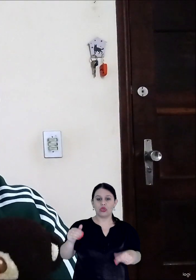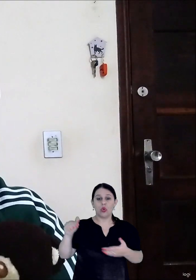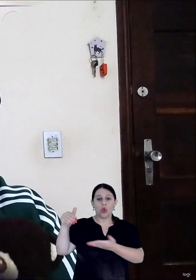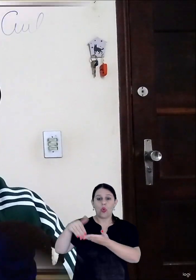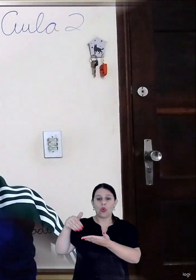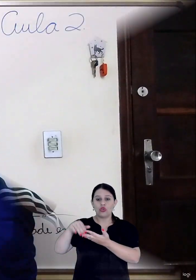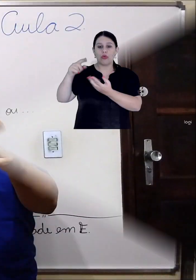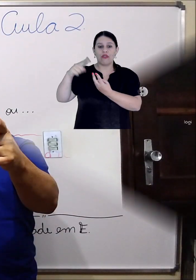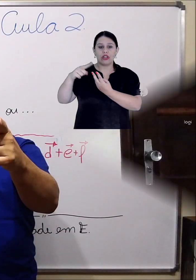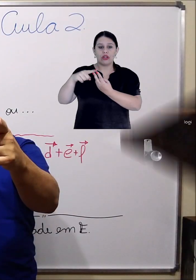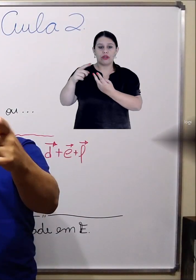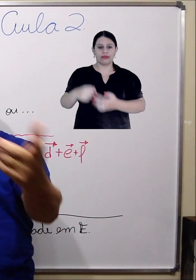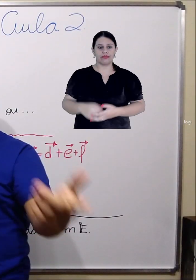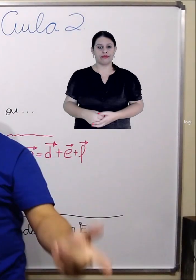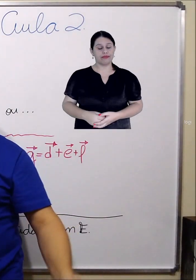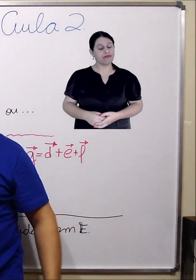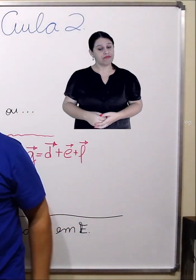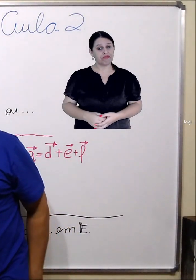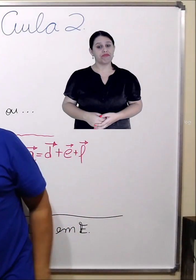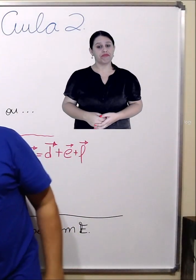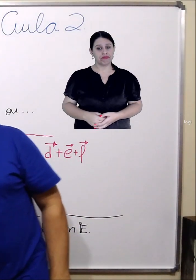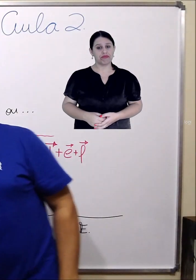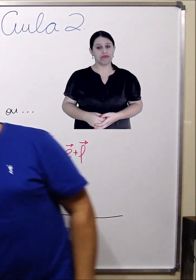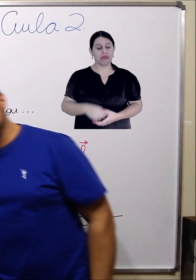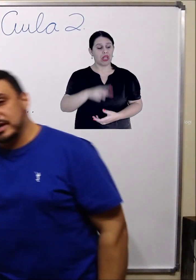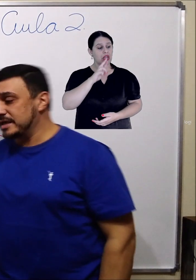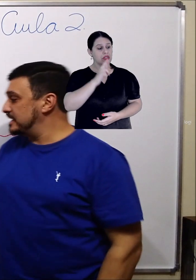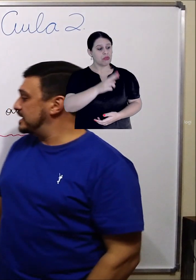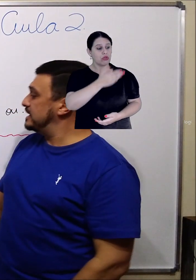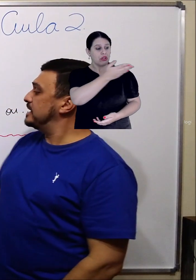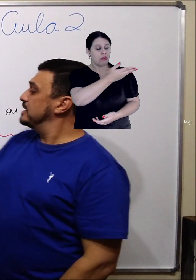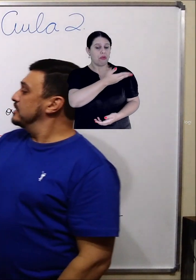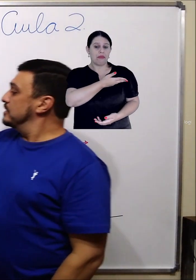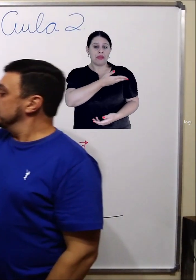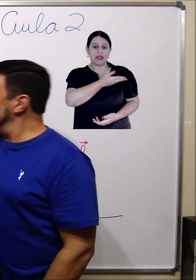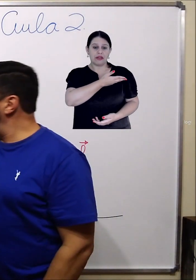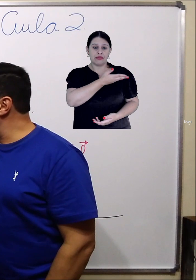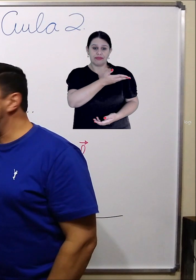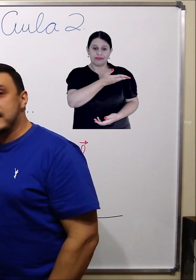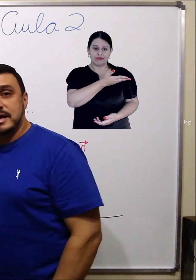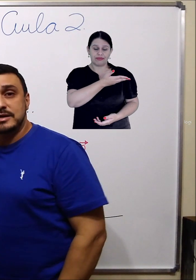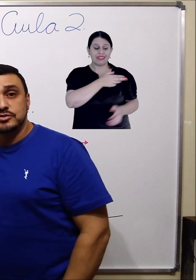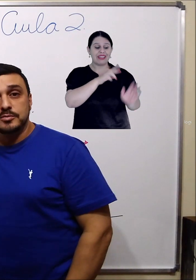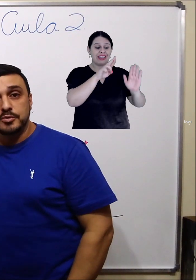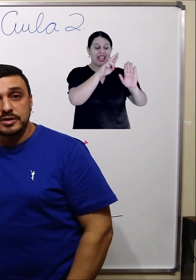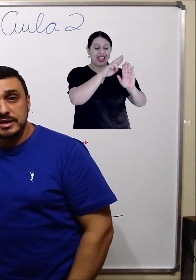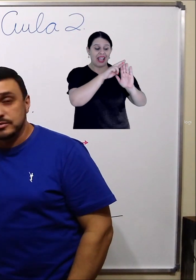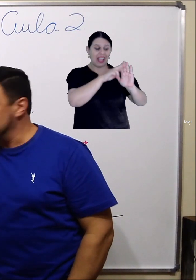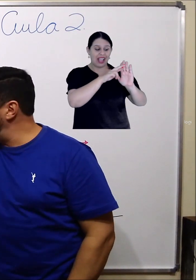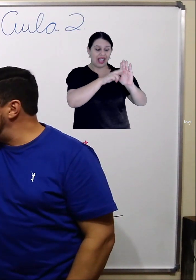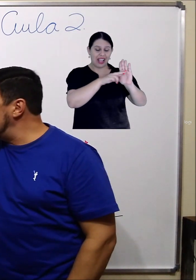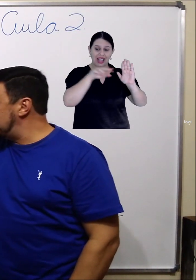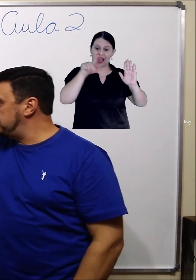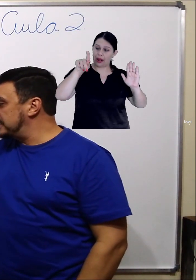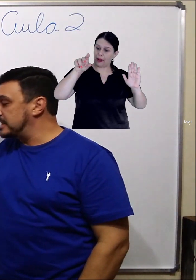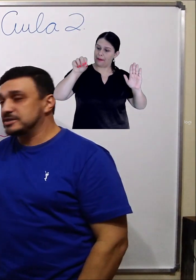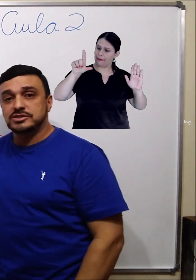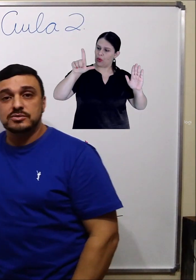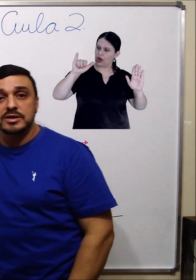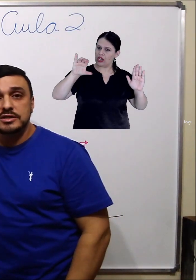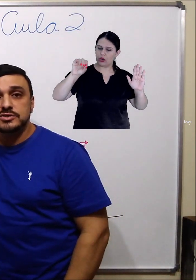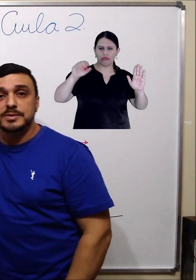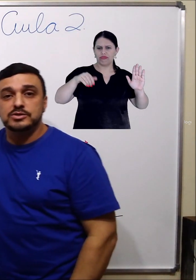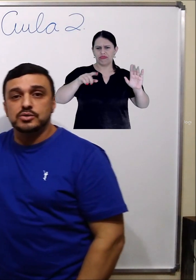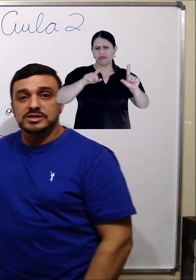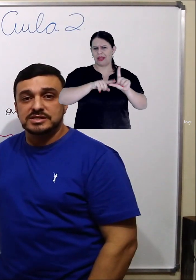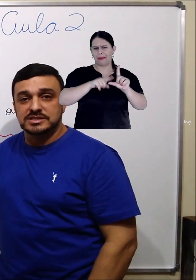É isso aí. Como respondeu o nosso coleguinha ali, Na regra do polígono, independente